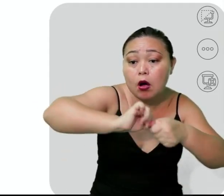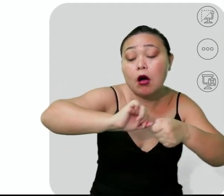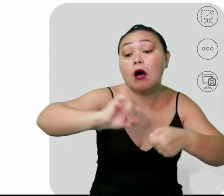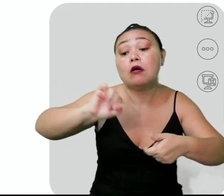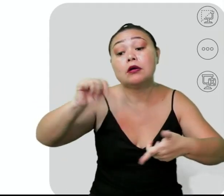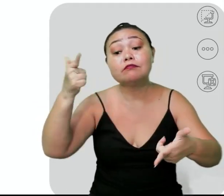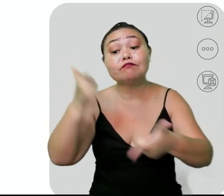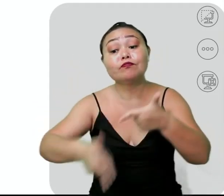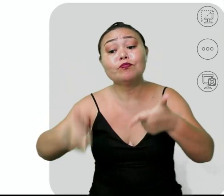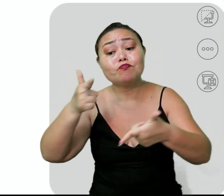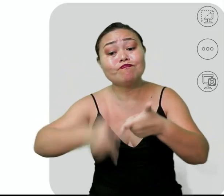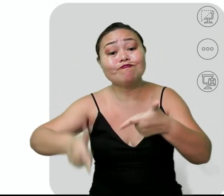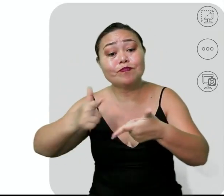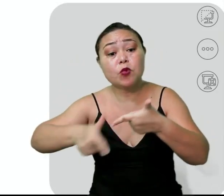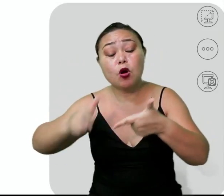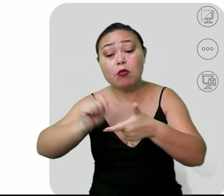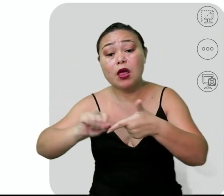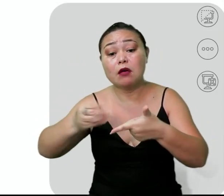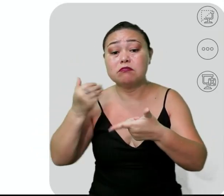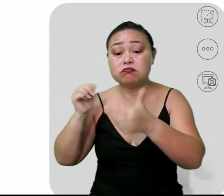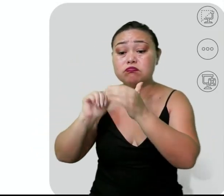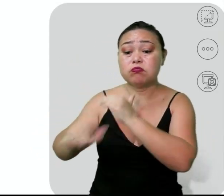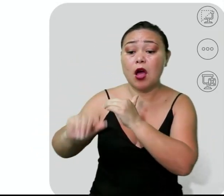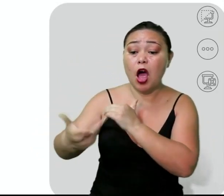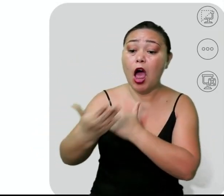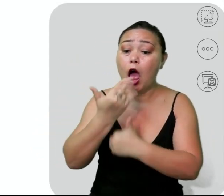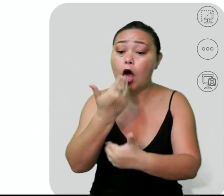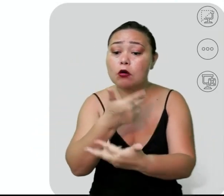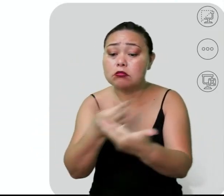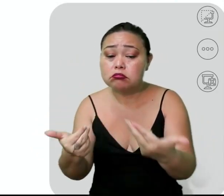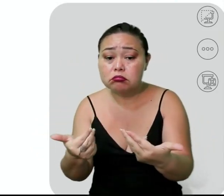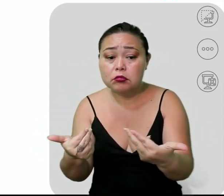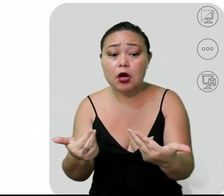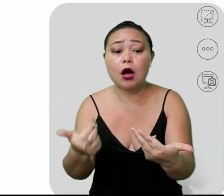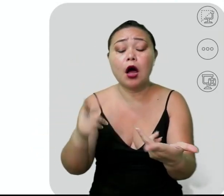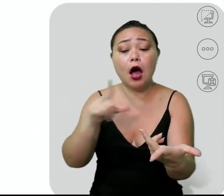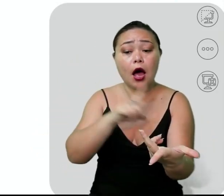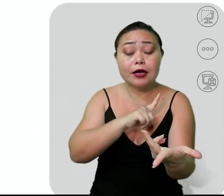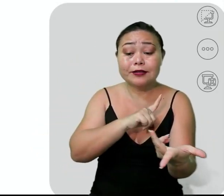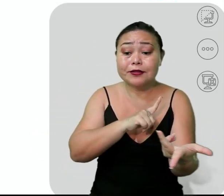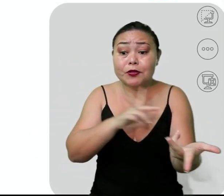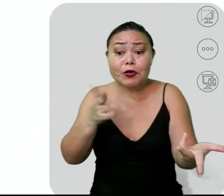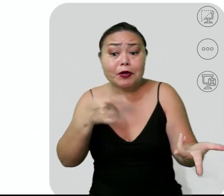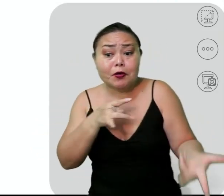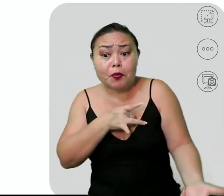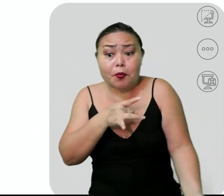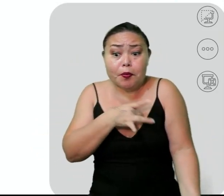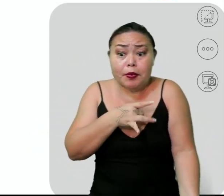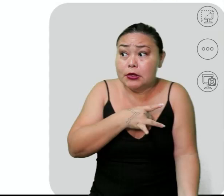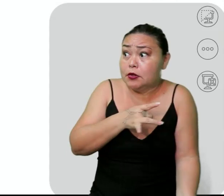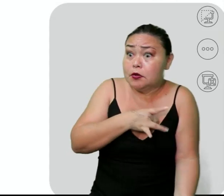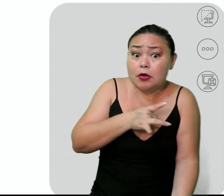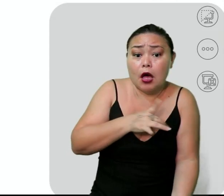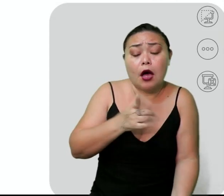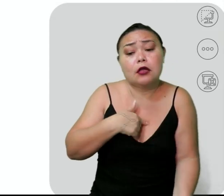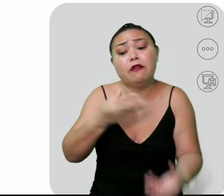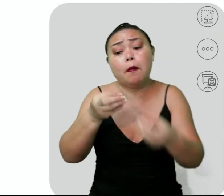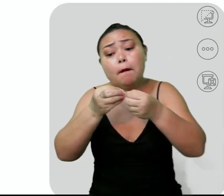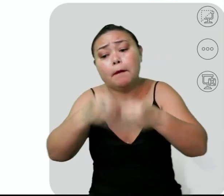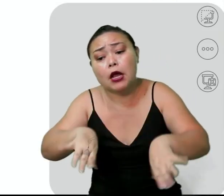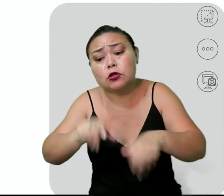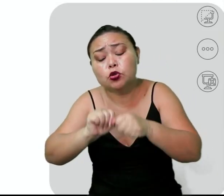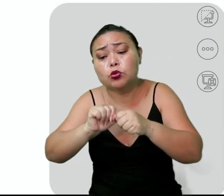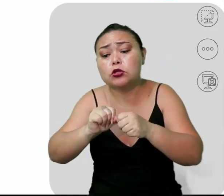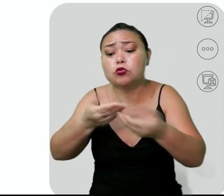dos alimentos. A insegurança prejudicou a atividade do comércio. Por quê?